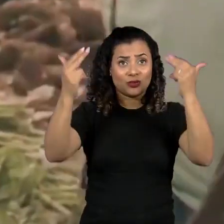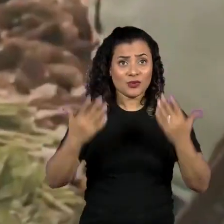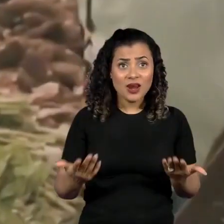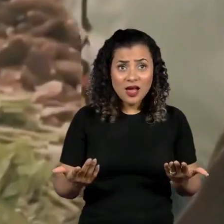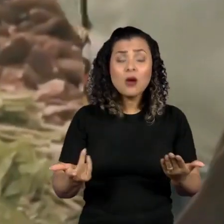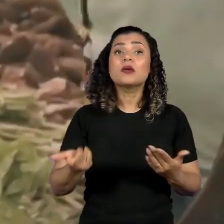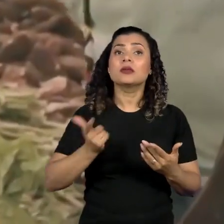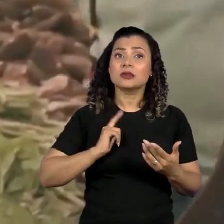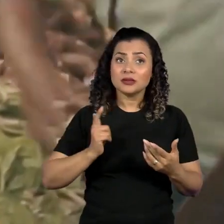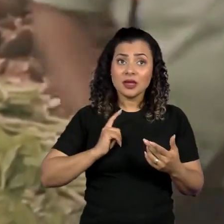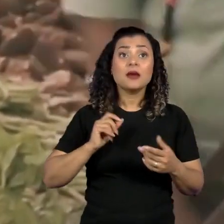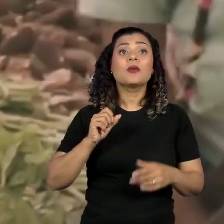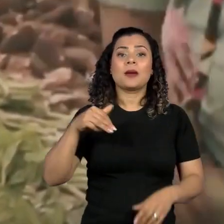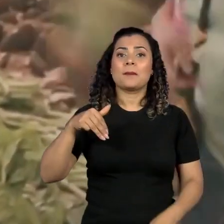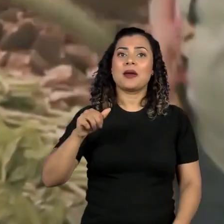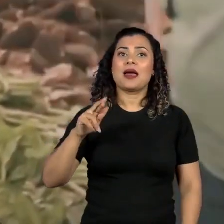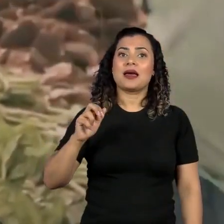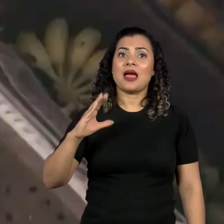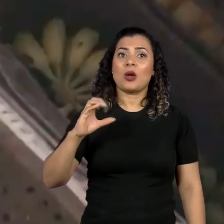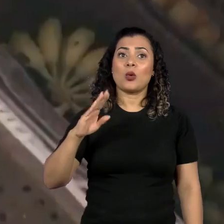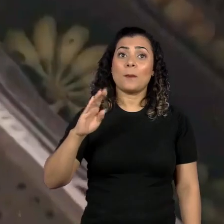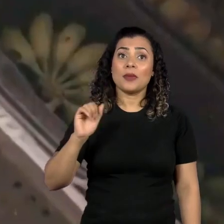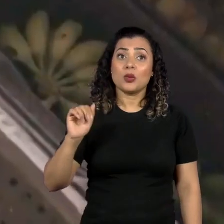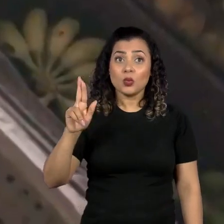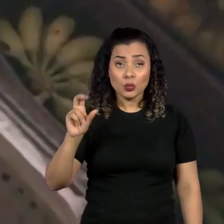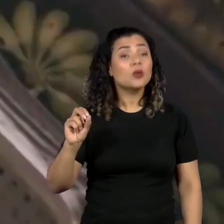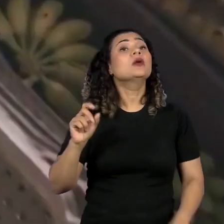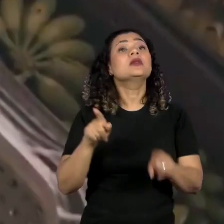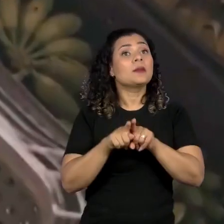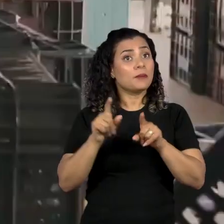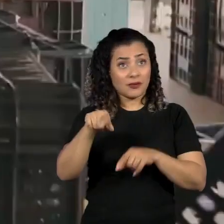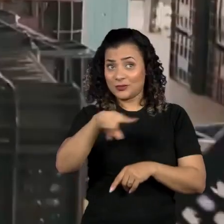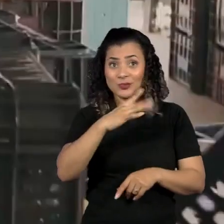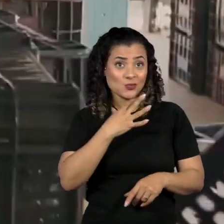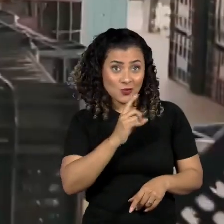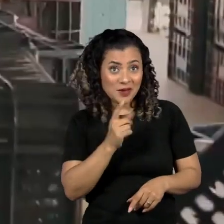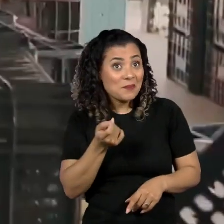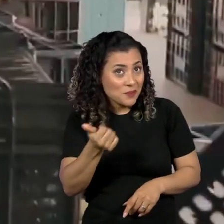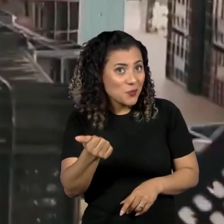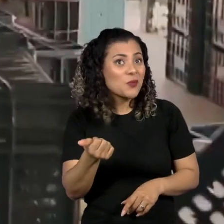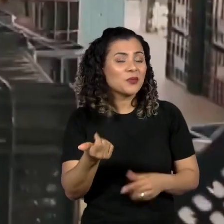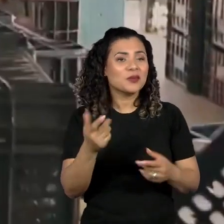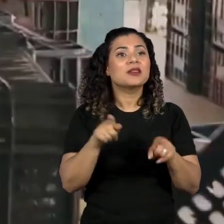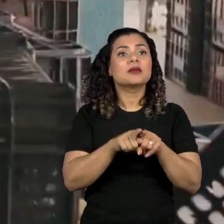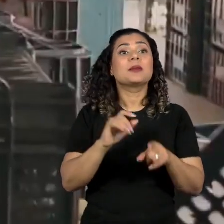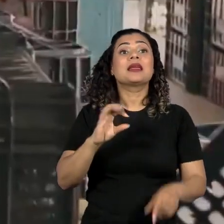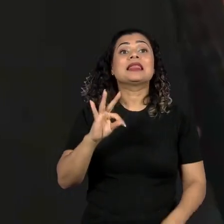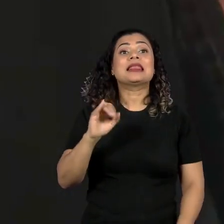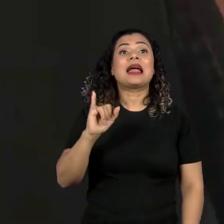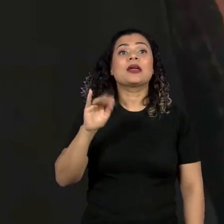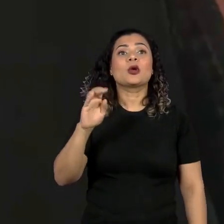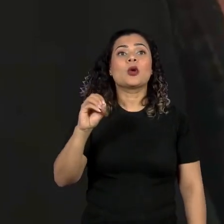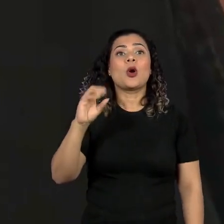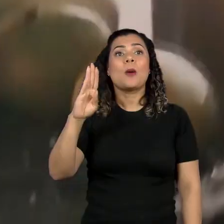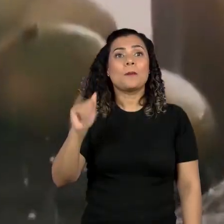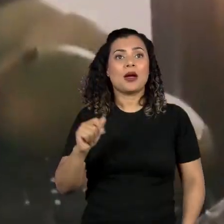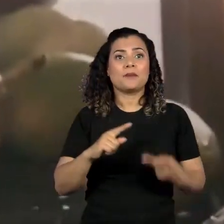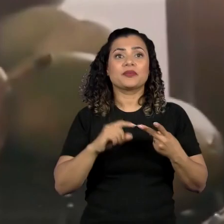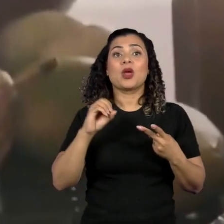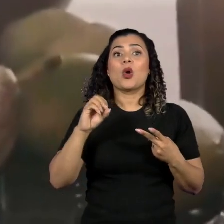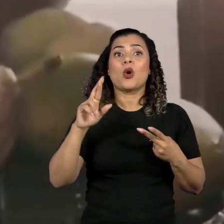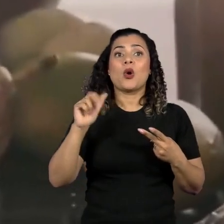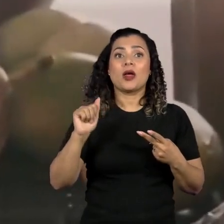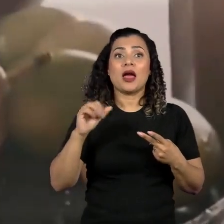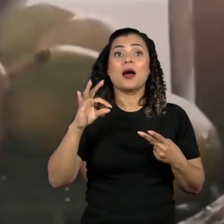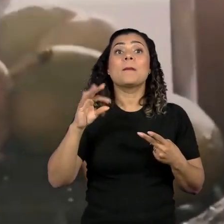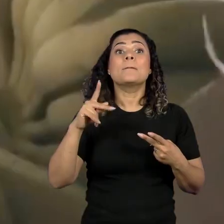tem manacubil, que é um alimento pouco conhecido. Tem alimentos que têm uma história muito grande, como a taioba, como o ora pro nobis. Esses